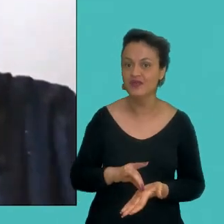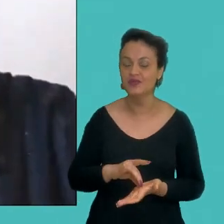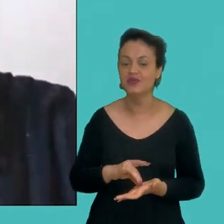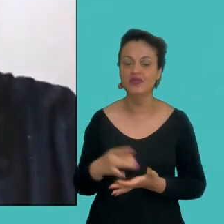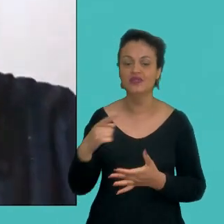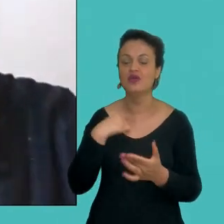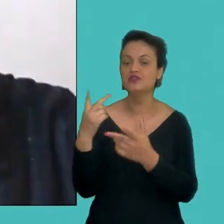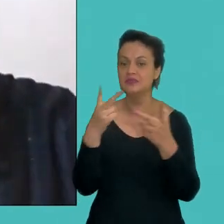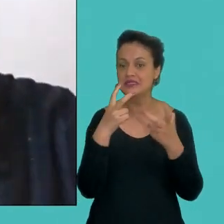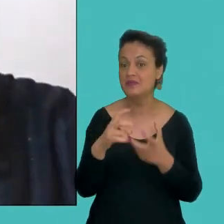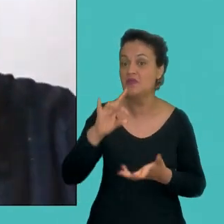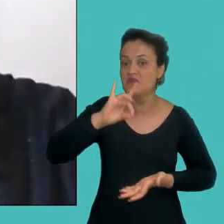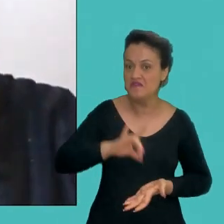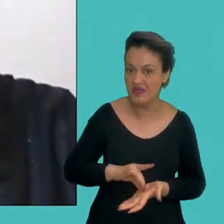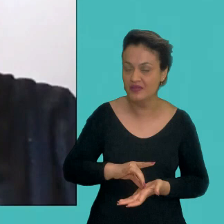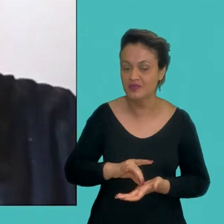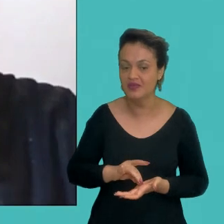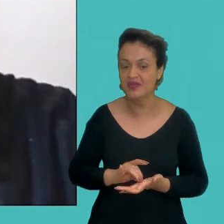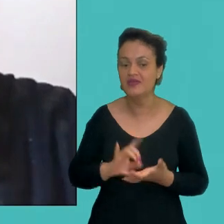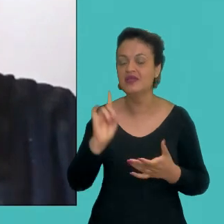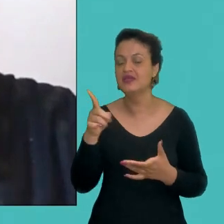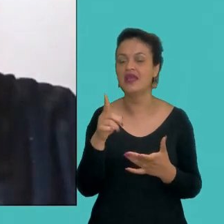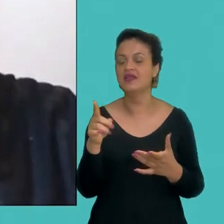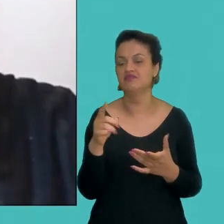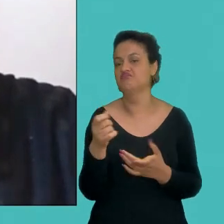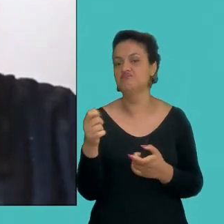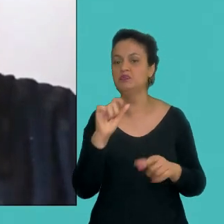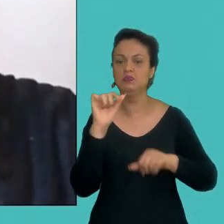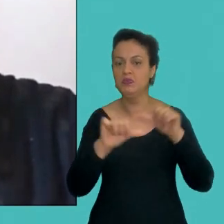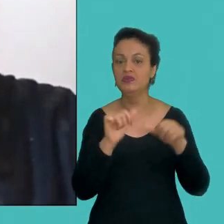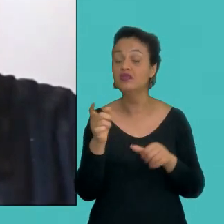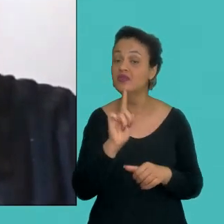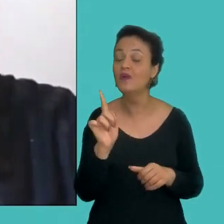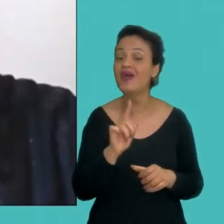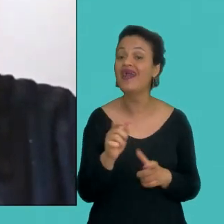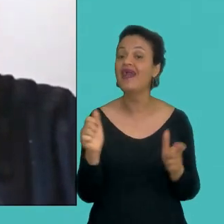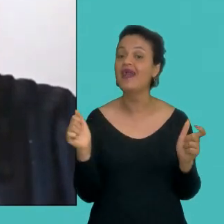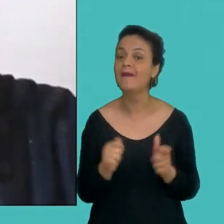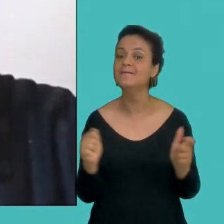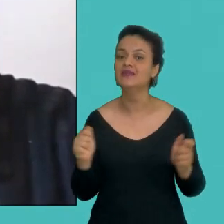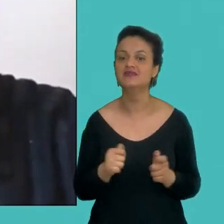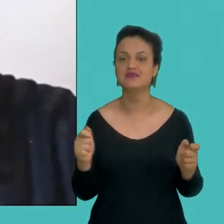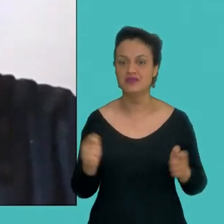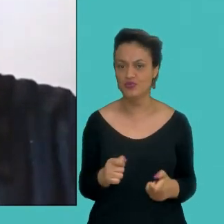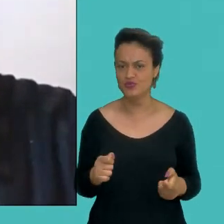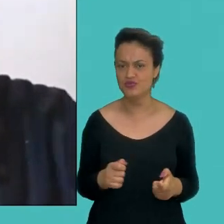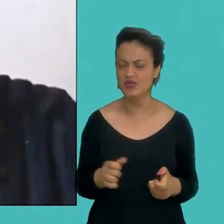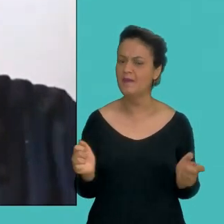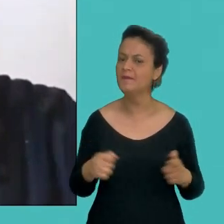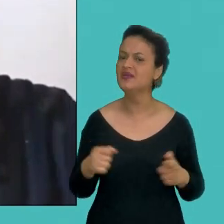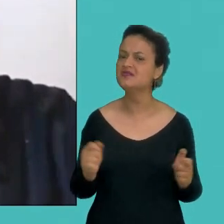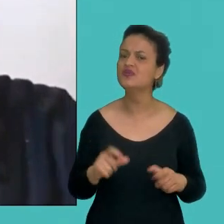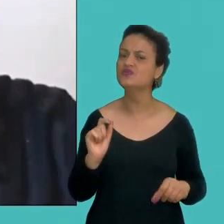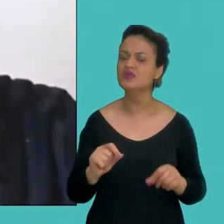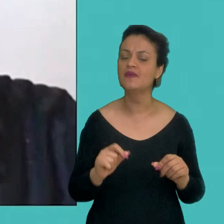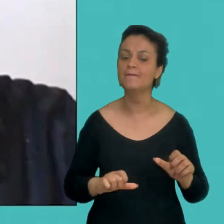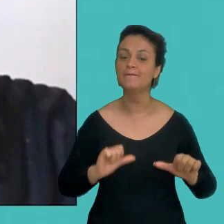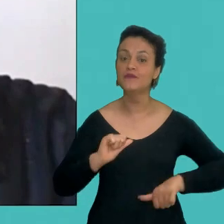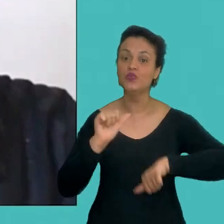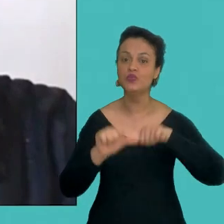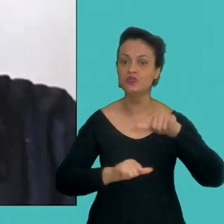ao fato por nós percebido como fato que os caracteriza, mas sim a capacidade